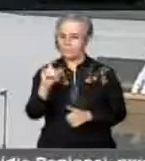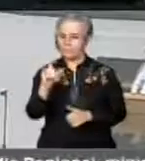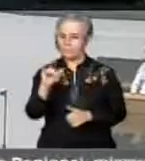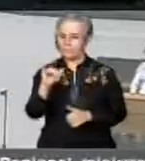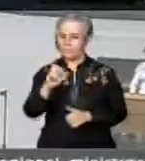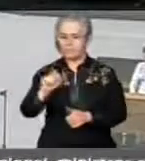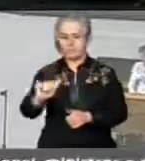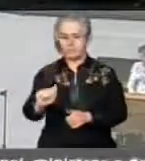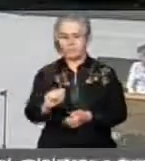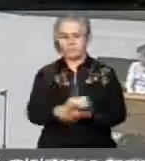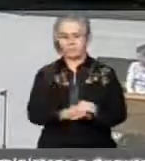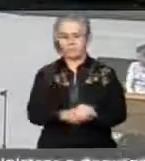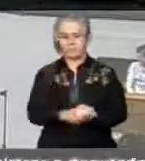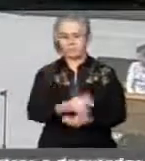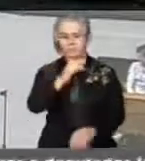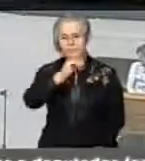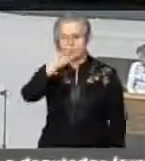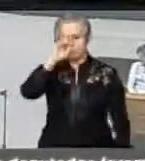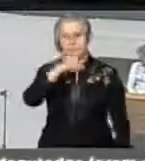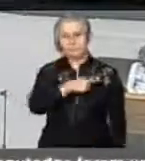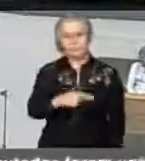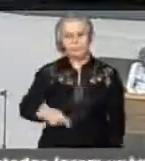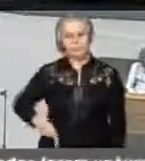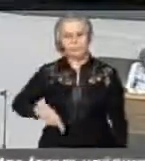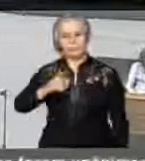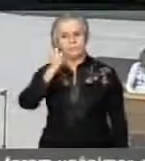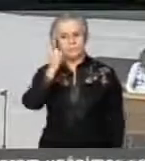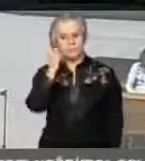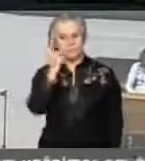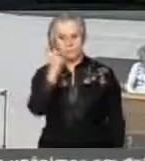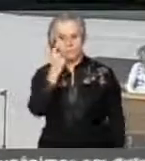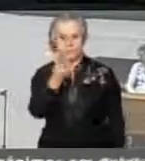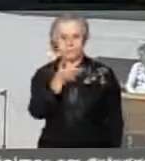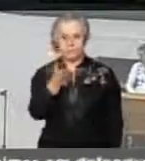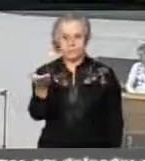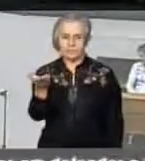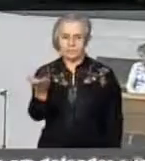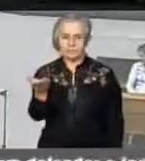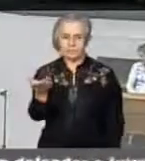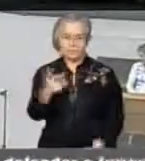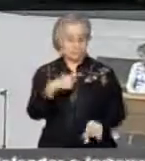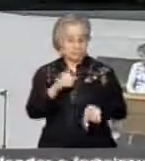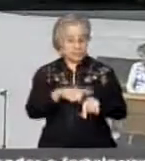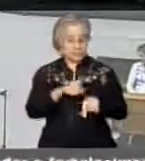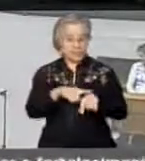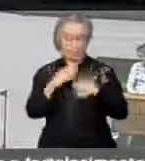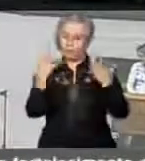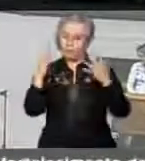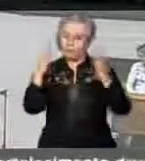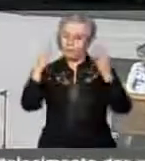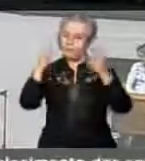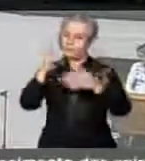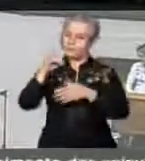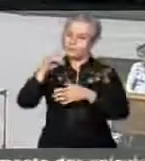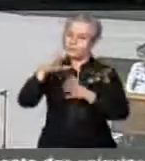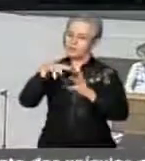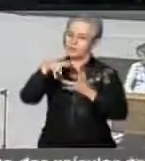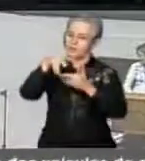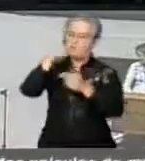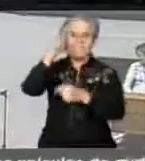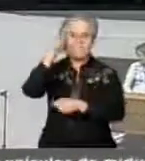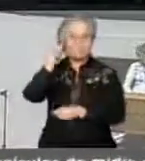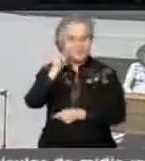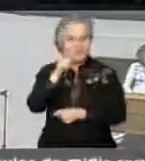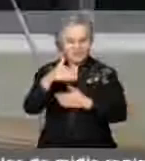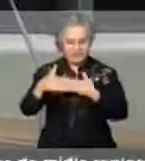Senhor Presidente, senhoras e senhores deputados, é chegado o tempo da celebração do Dia Internacional da Mulher.